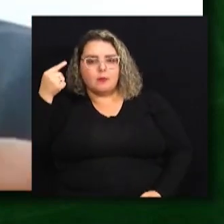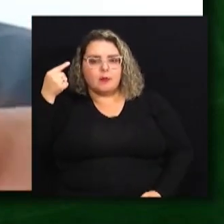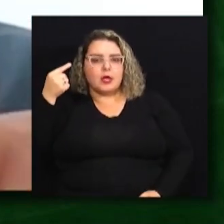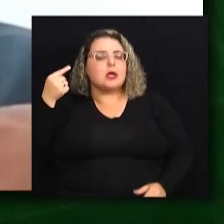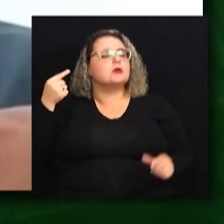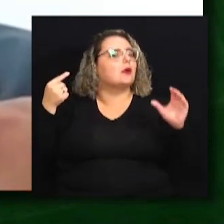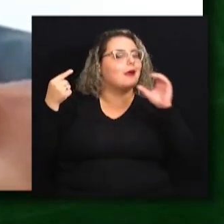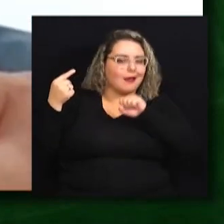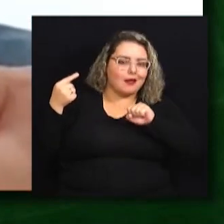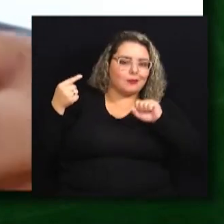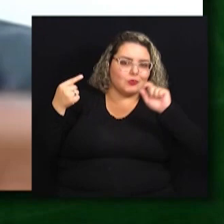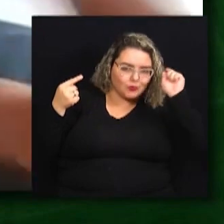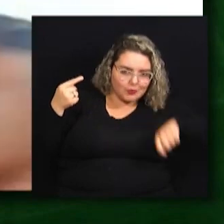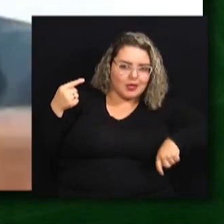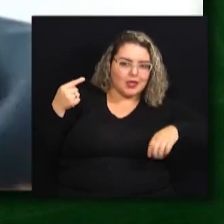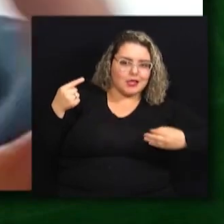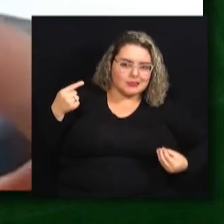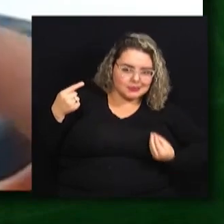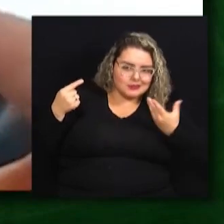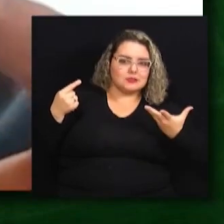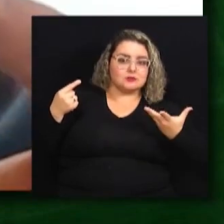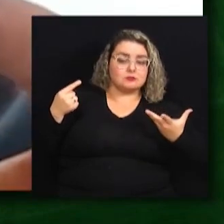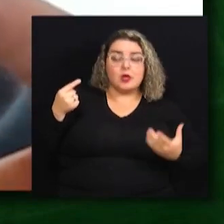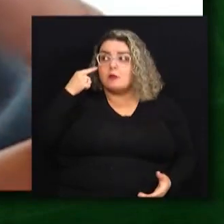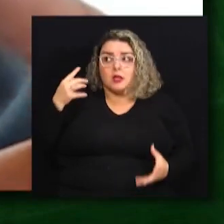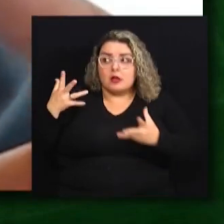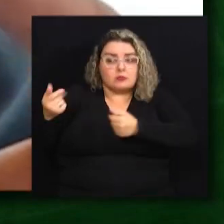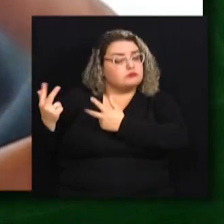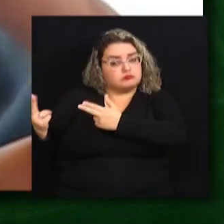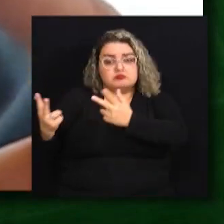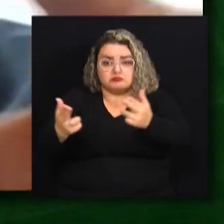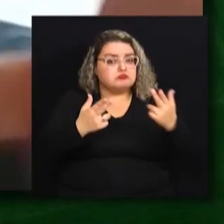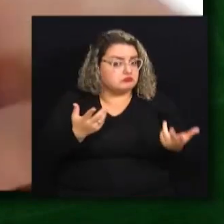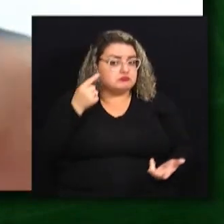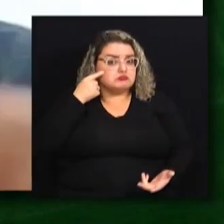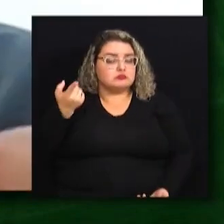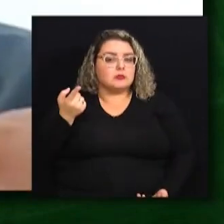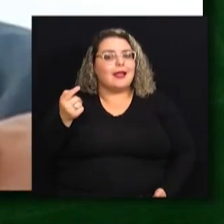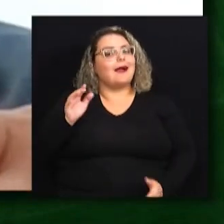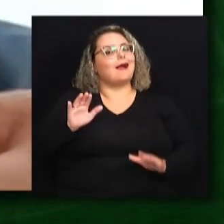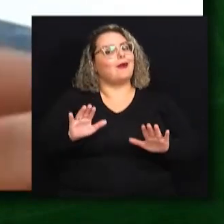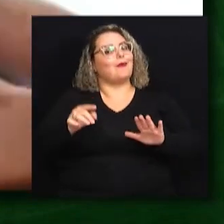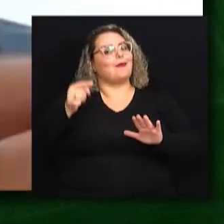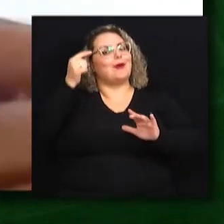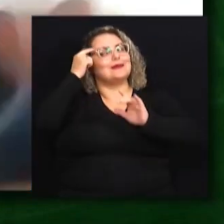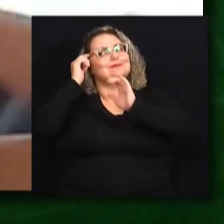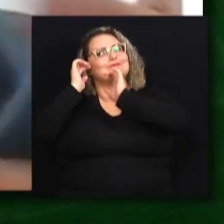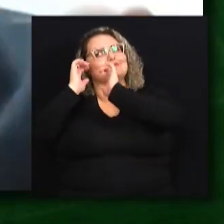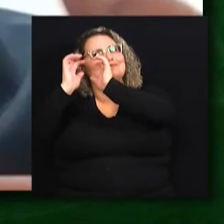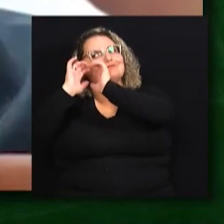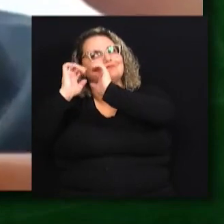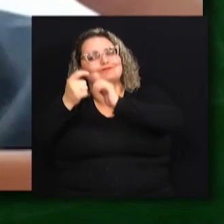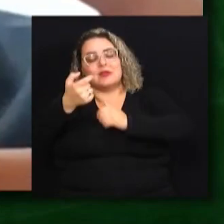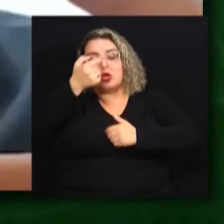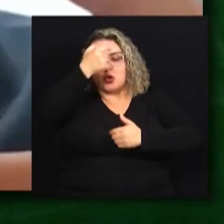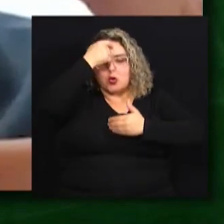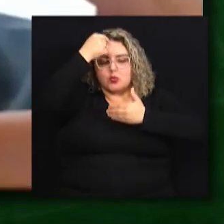como venceram 2 sets, ficam com 1 ponto na Superliga Masculina de Vôlei.